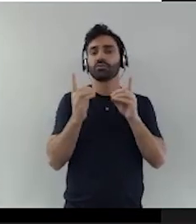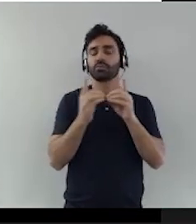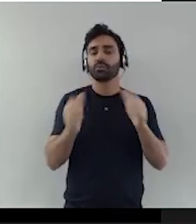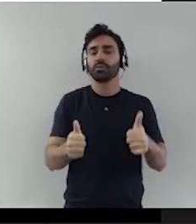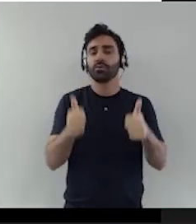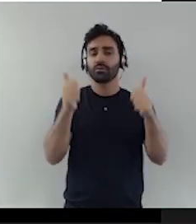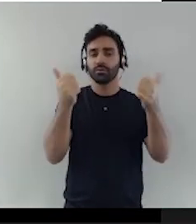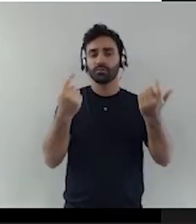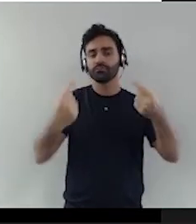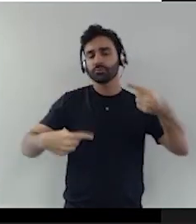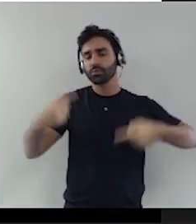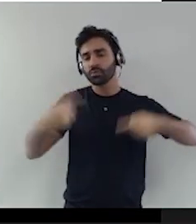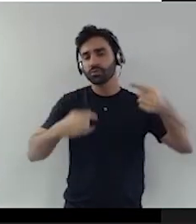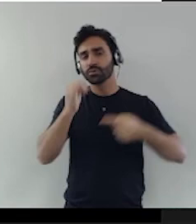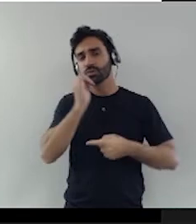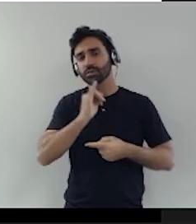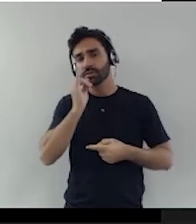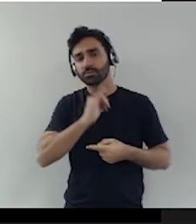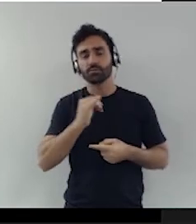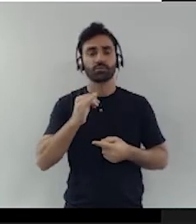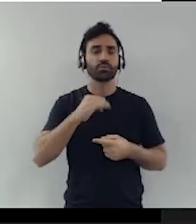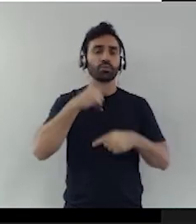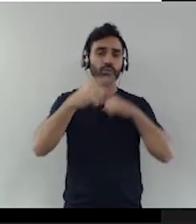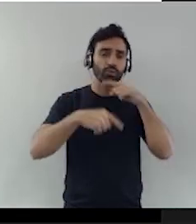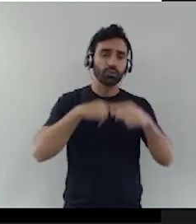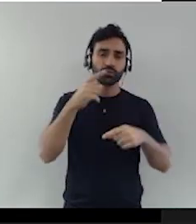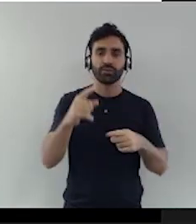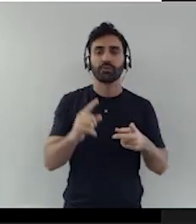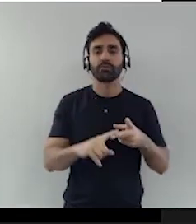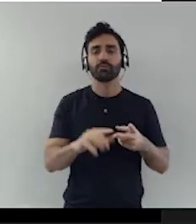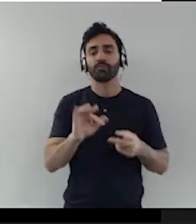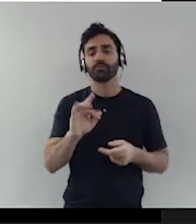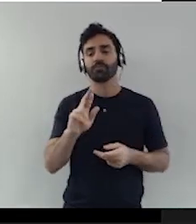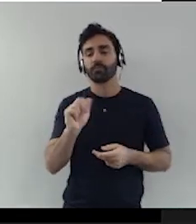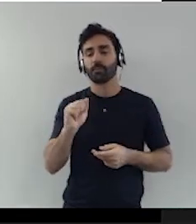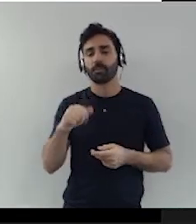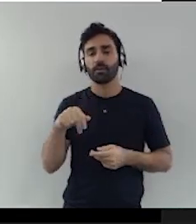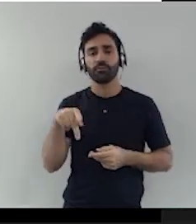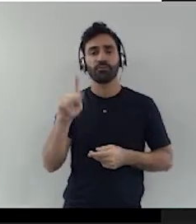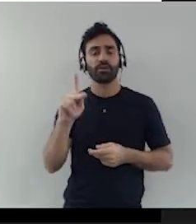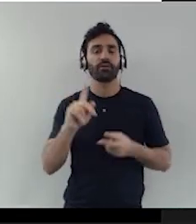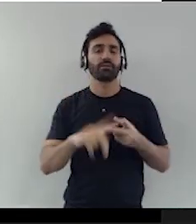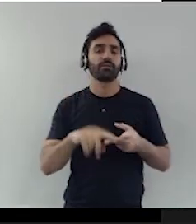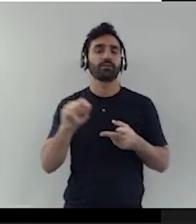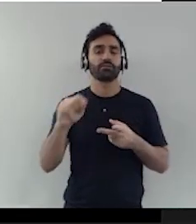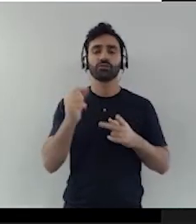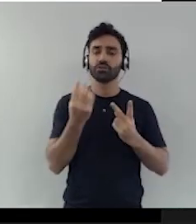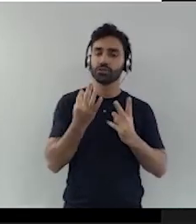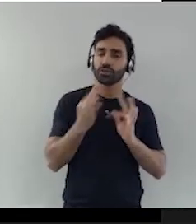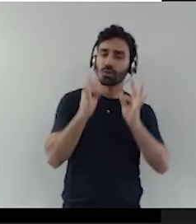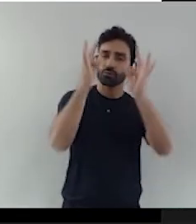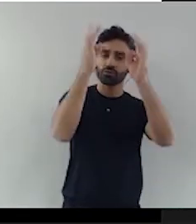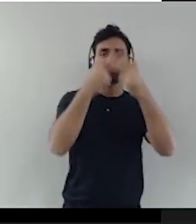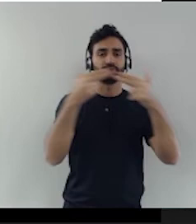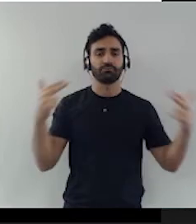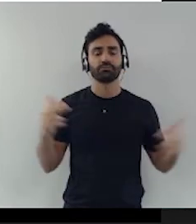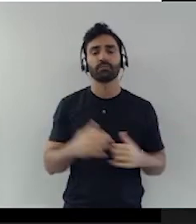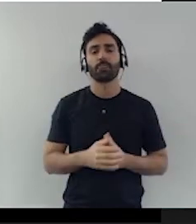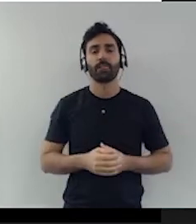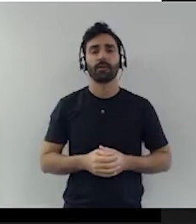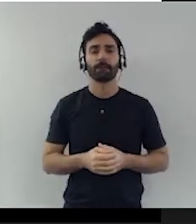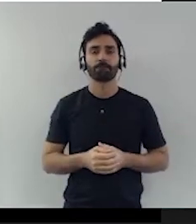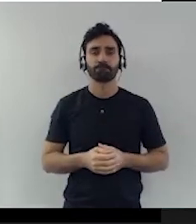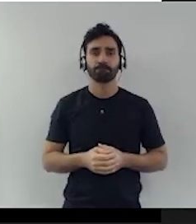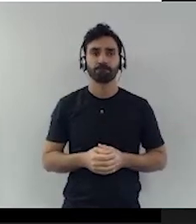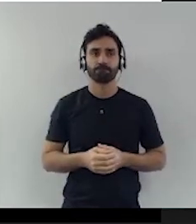aspectos, por exemplo, de incerteza fundamental, do Frank Wright, de inovação tecnológica e tudo mais. Quais